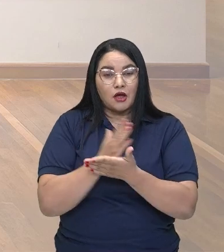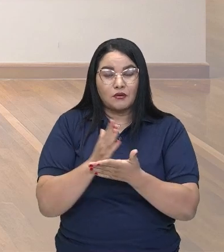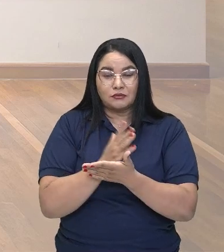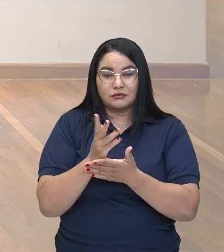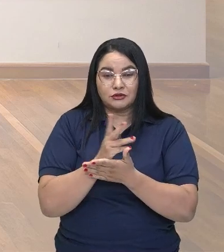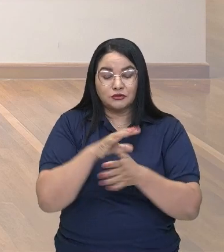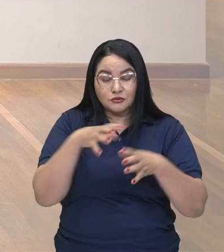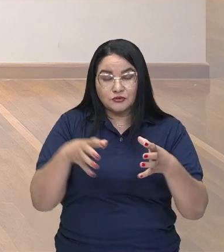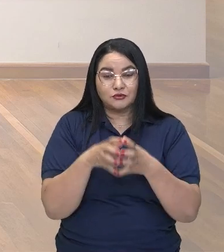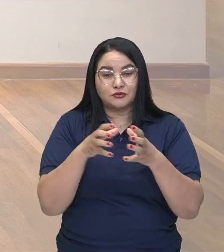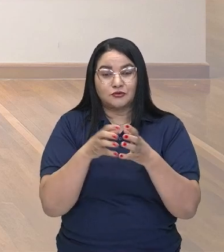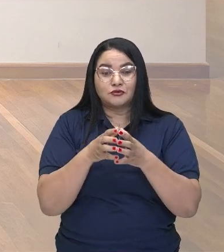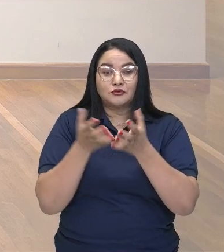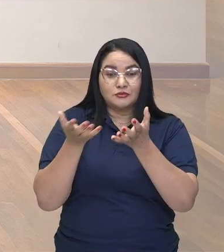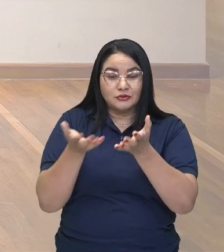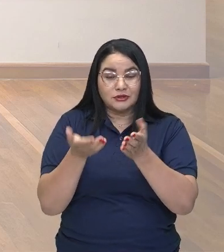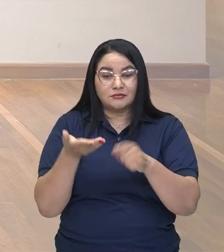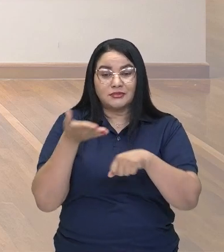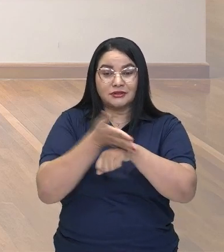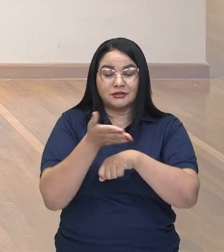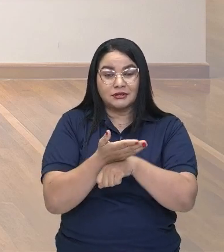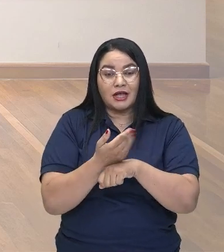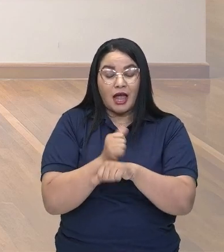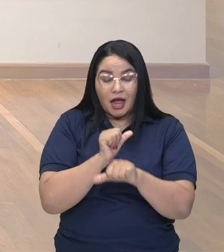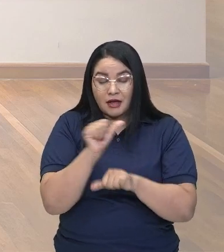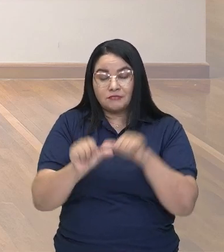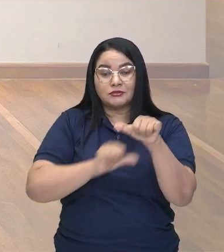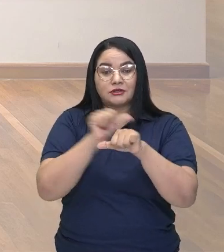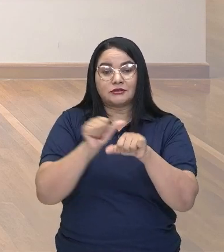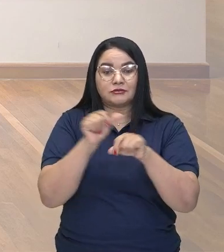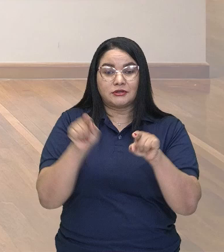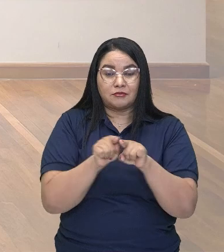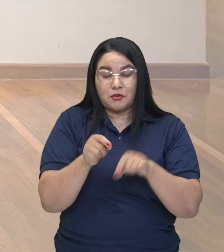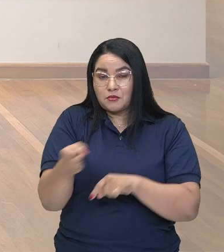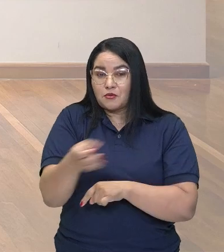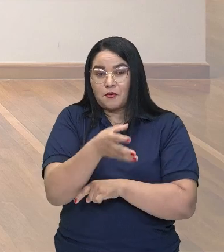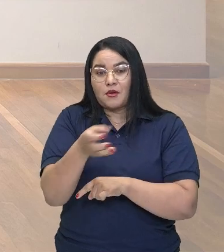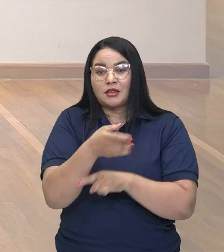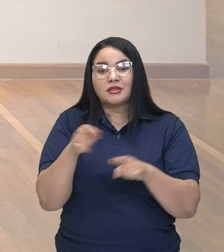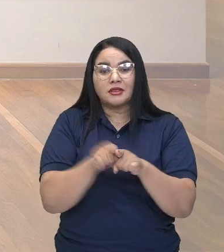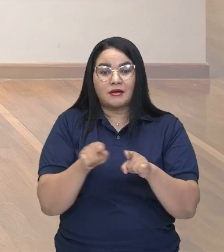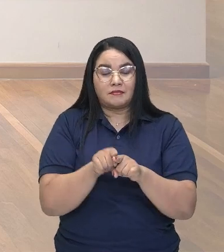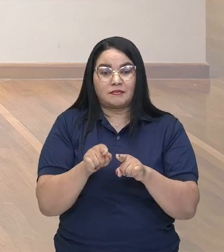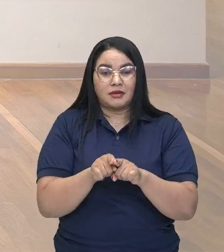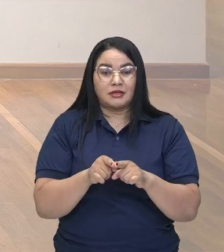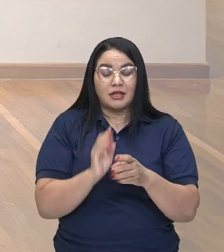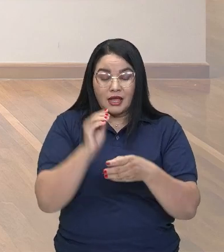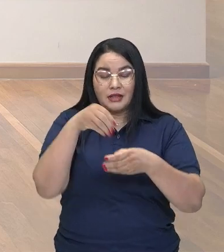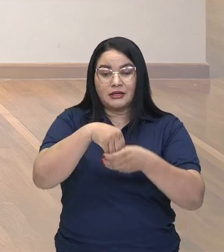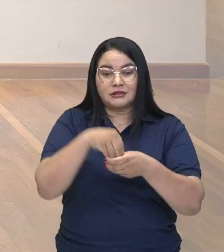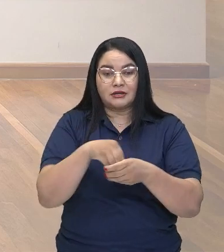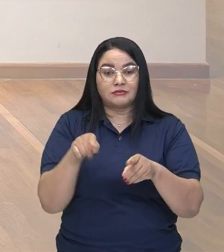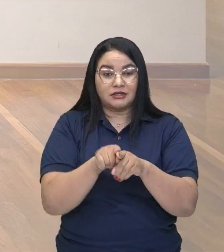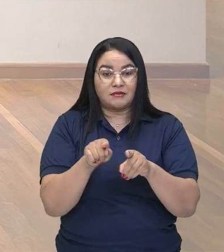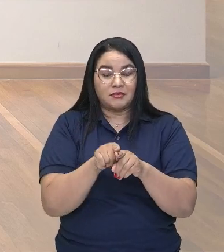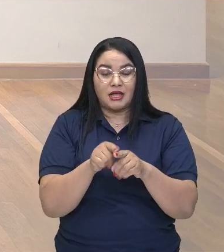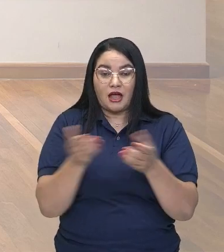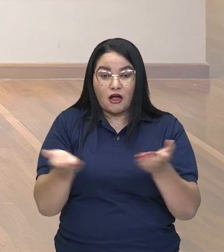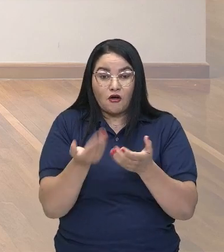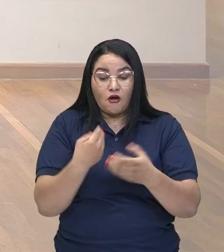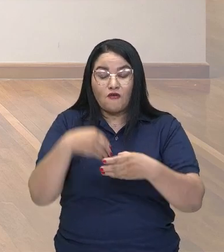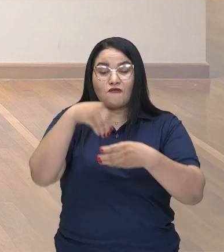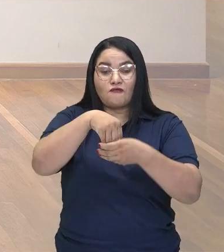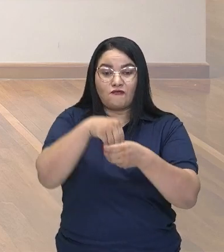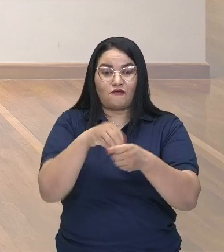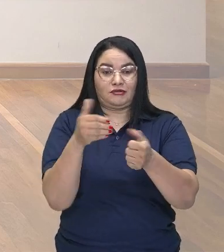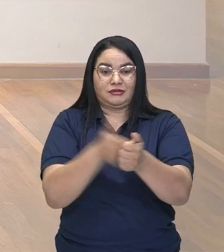formas eleitorais, vão pedir uma modernização, né, moralização também nas eleições e o voto secreto. A classe média vai